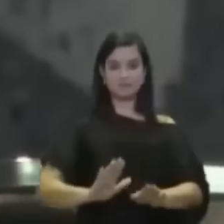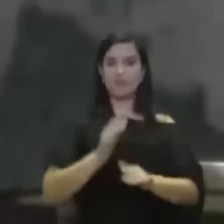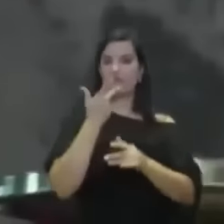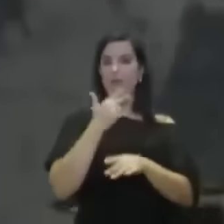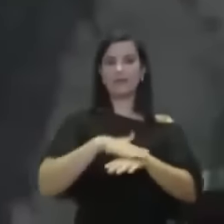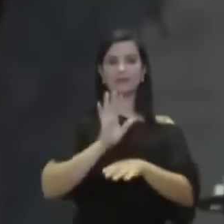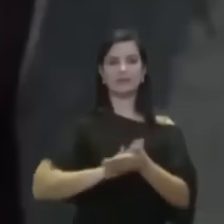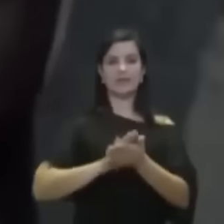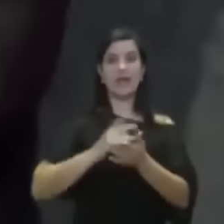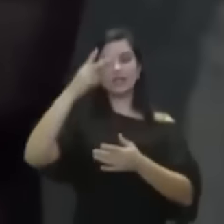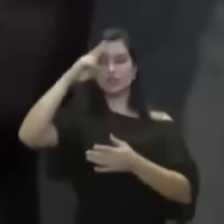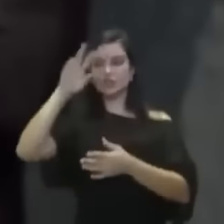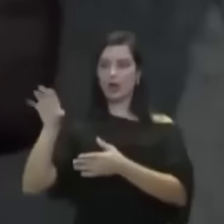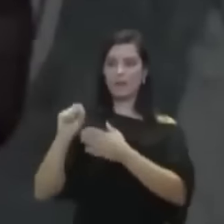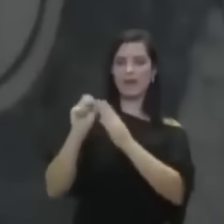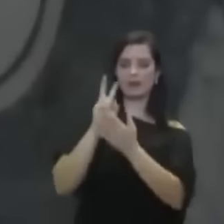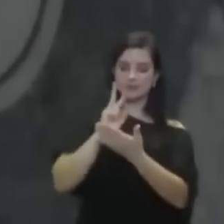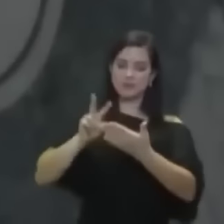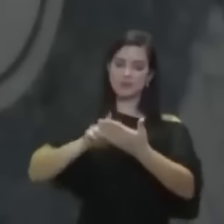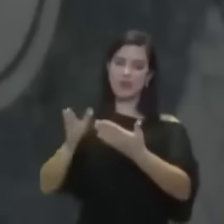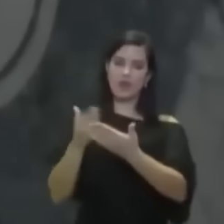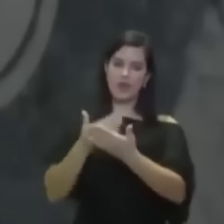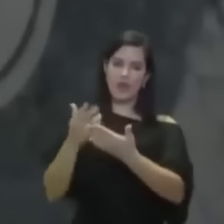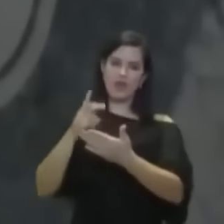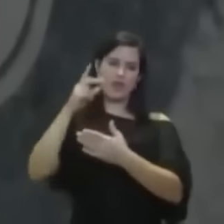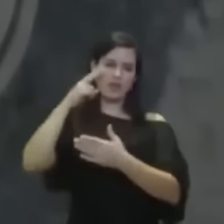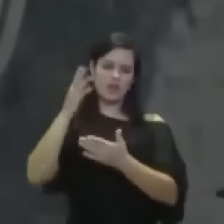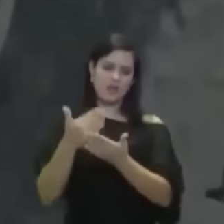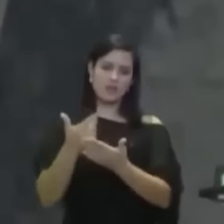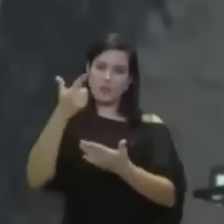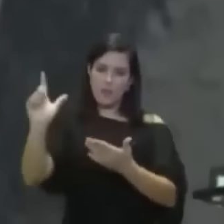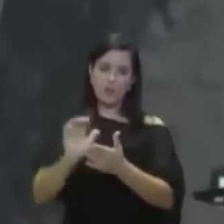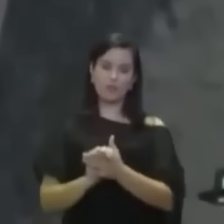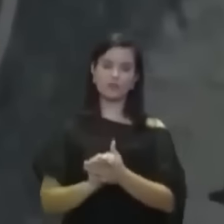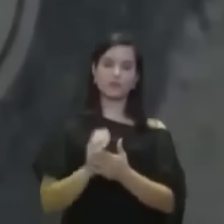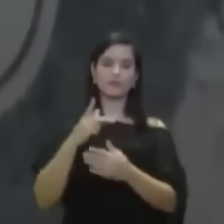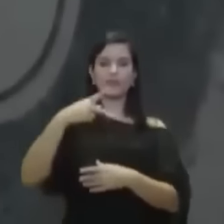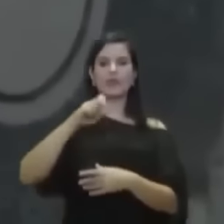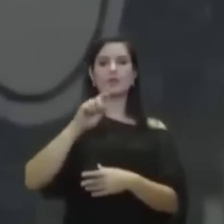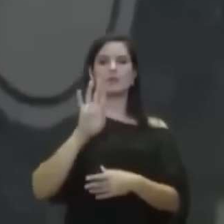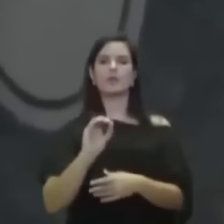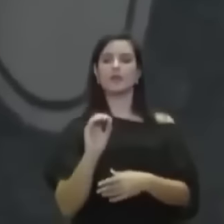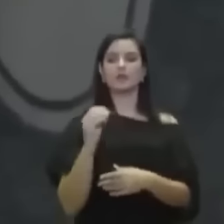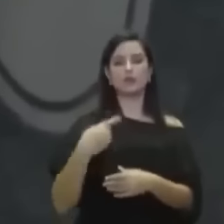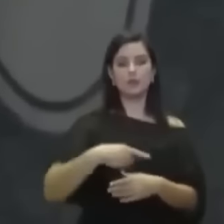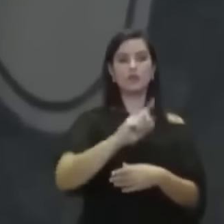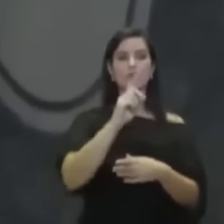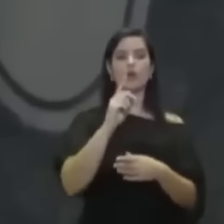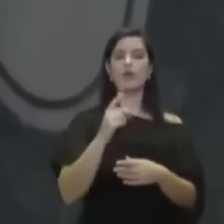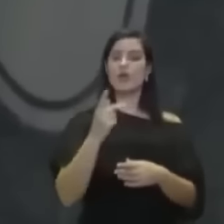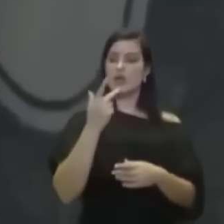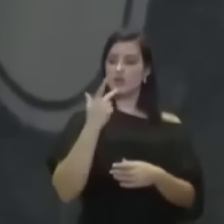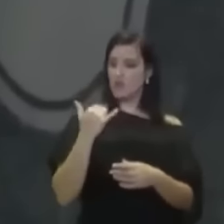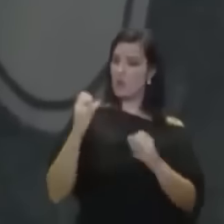e dizem alguns historiadores que quando Pedro foi levado para a execução, ele disse para os seus algozes: